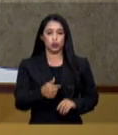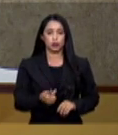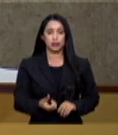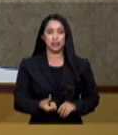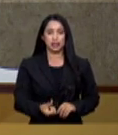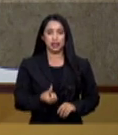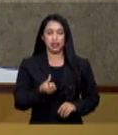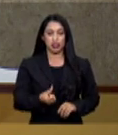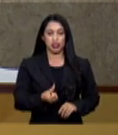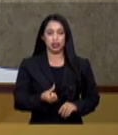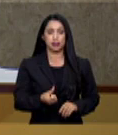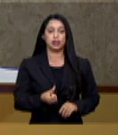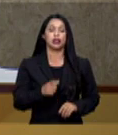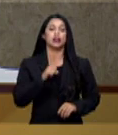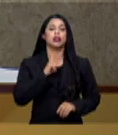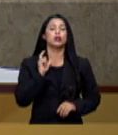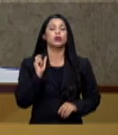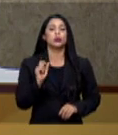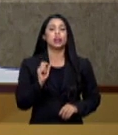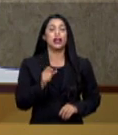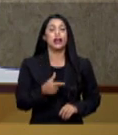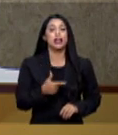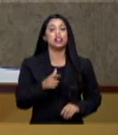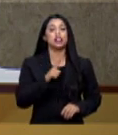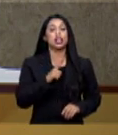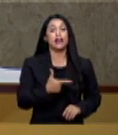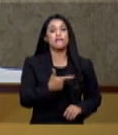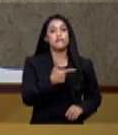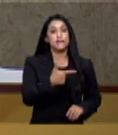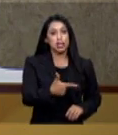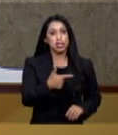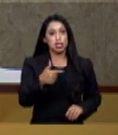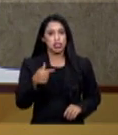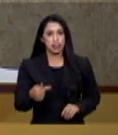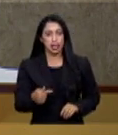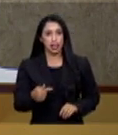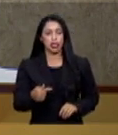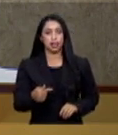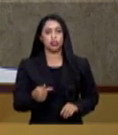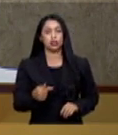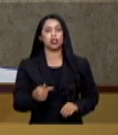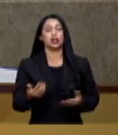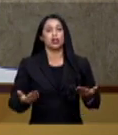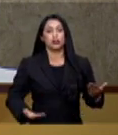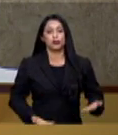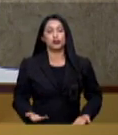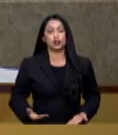7/4/2016, o Instituto contava com 27 cargos comissionados,